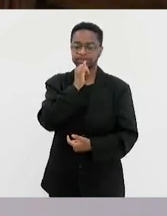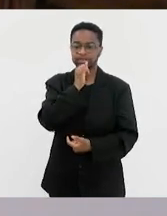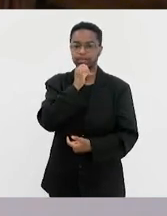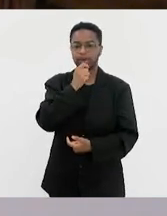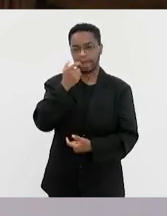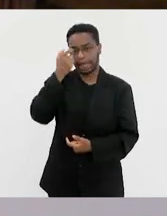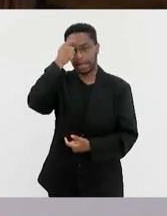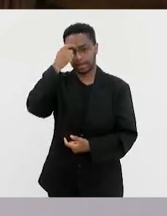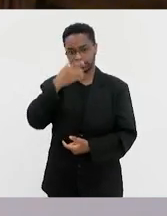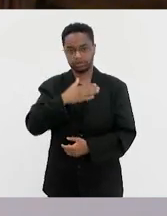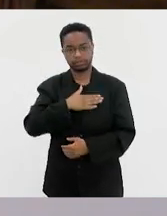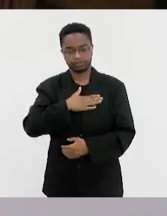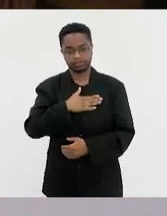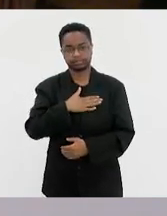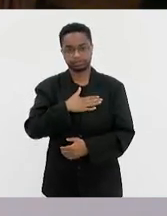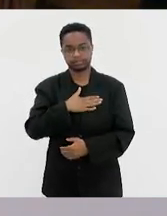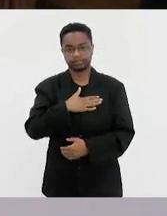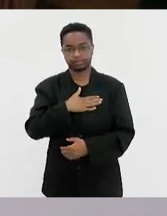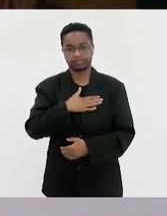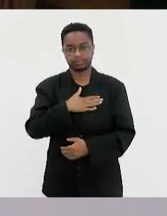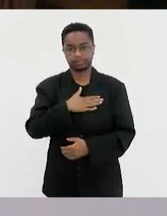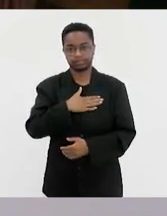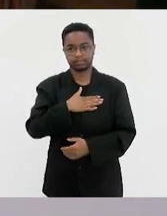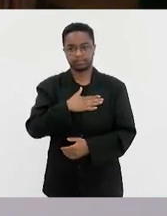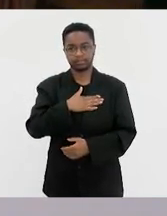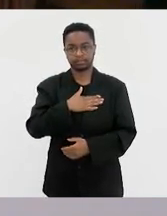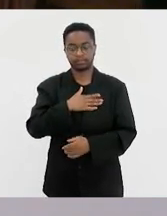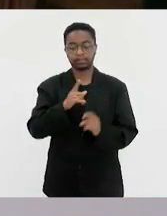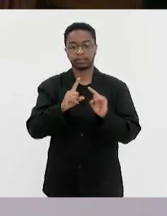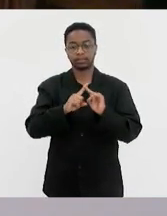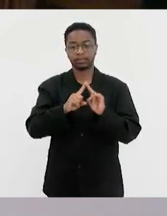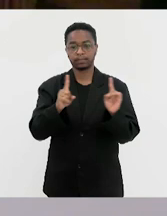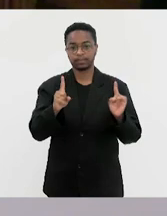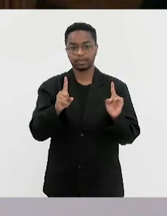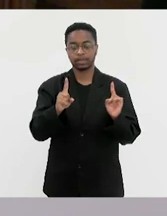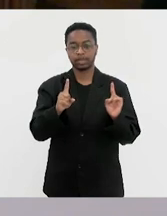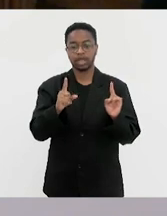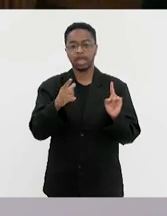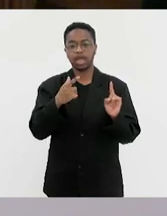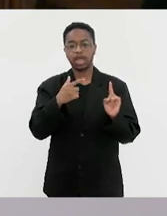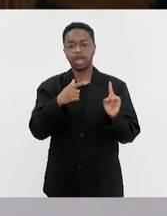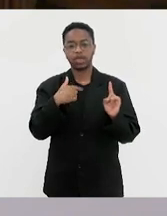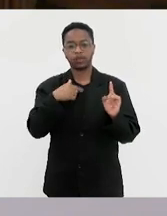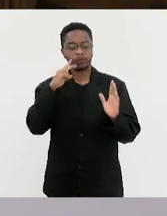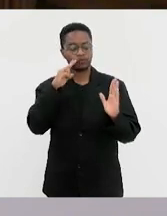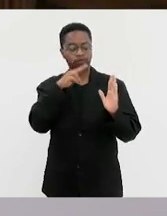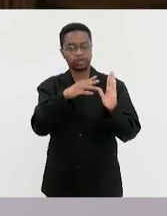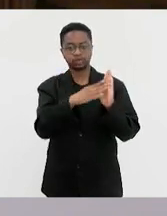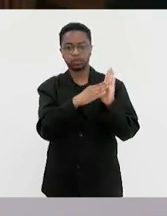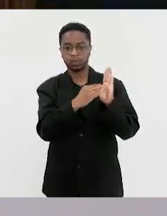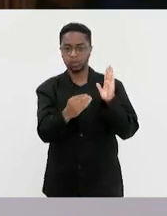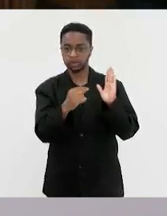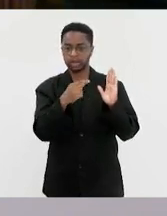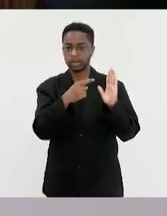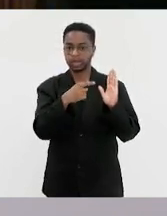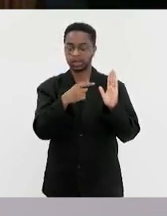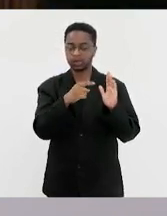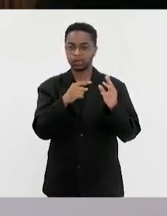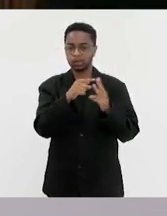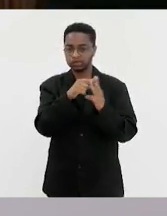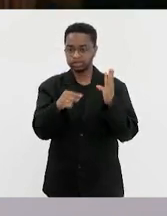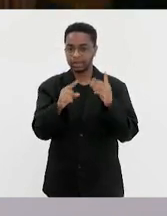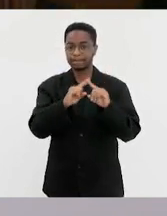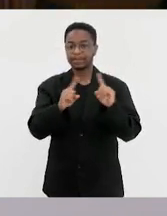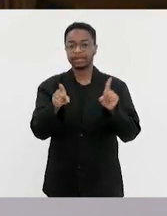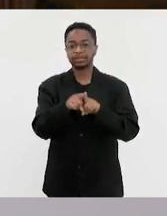mim. No entanto, mais do que me espelhar neles, é me espelhar no responsável